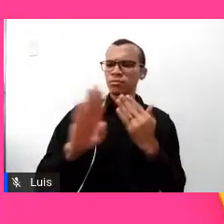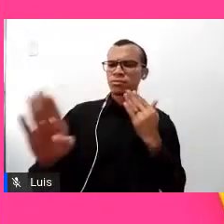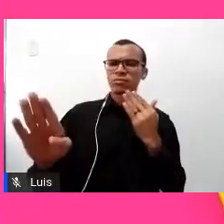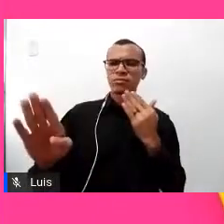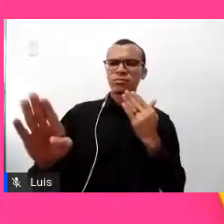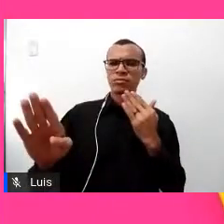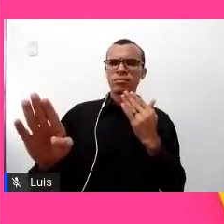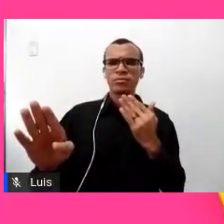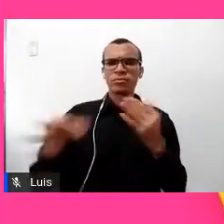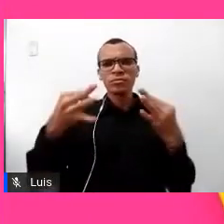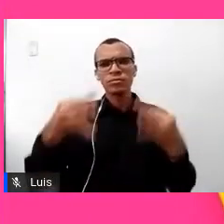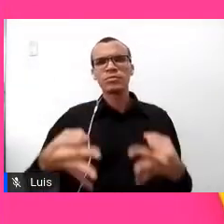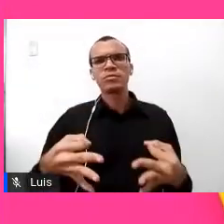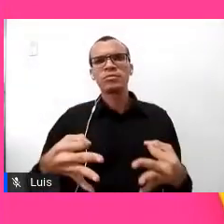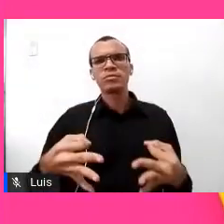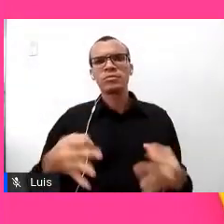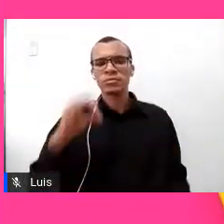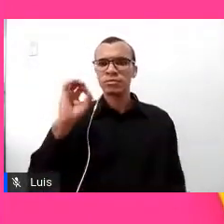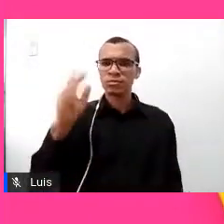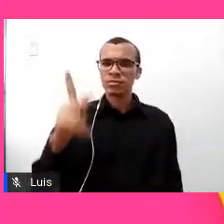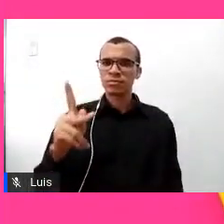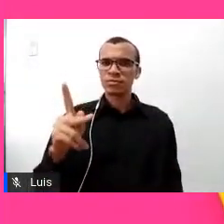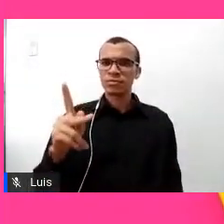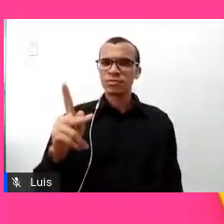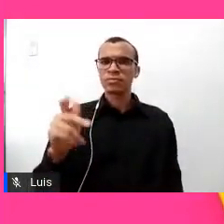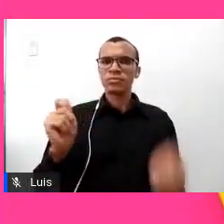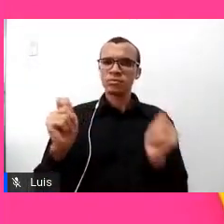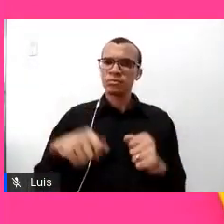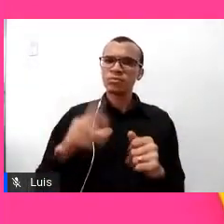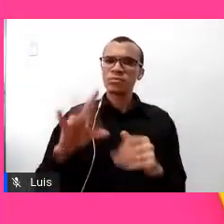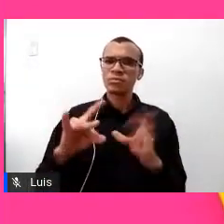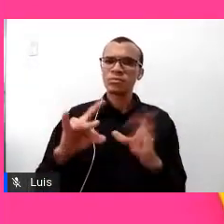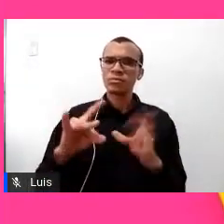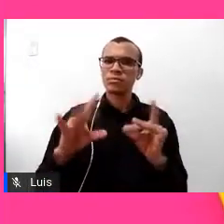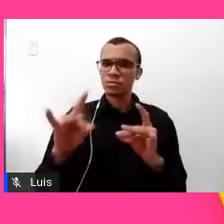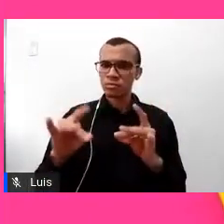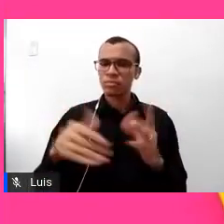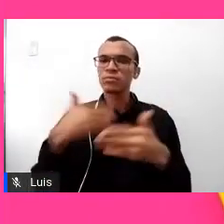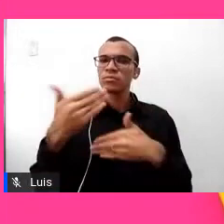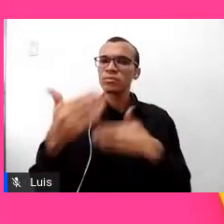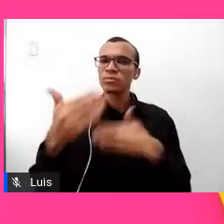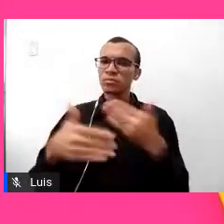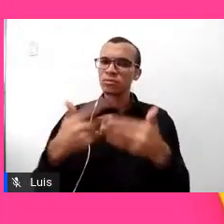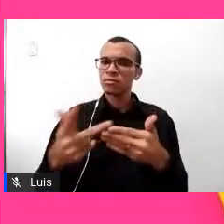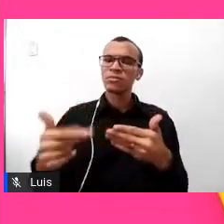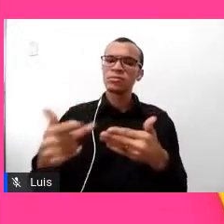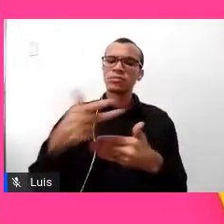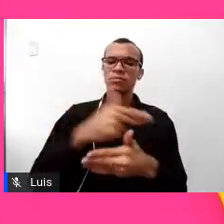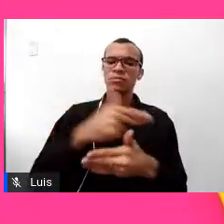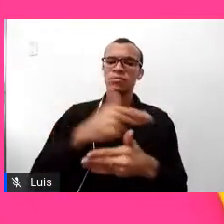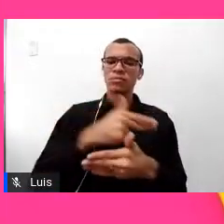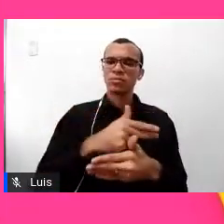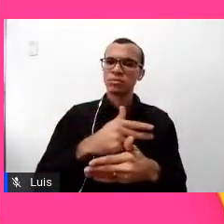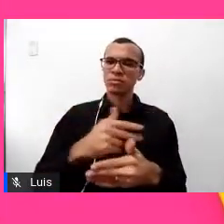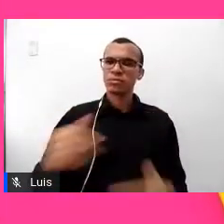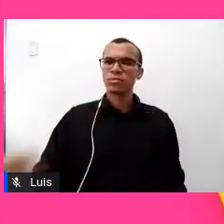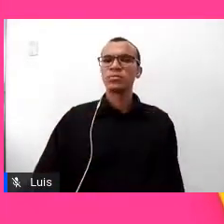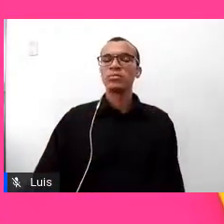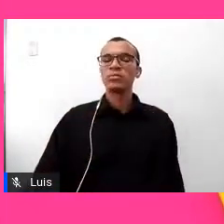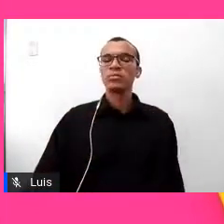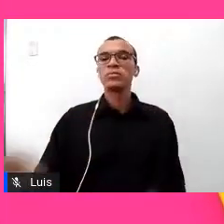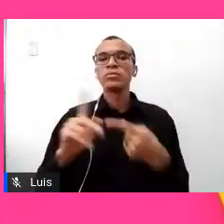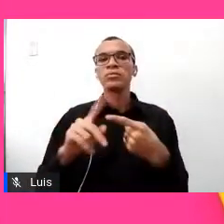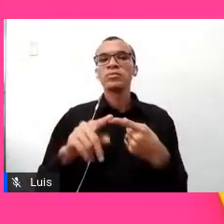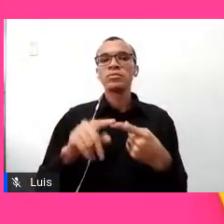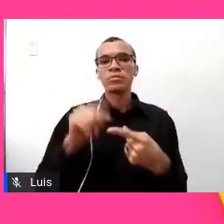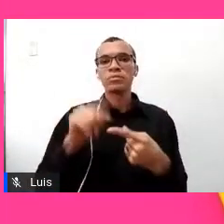nele, ok? Então, eu poderia fazer uma colagem e aí eu recortava aqui do lado, ó. Porque isso é um